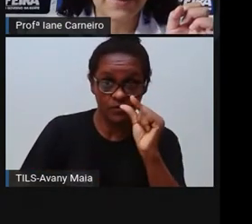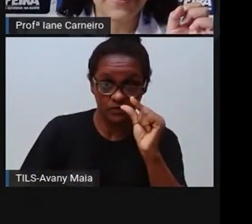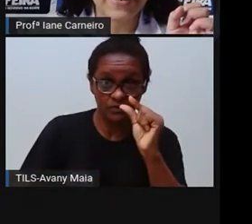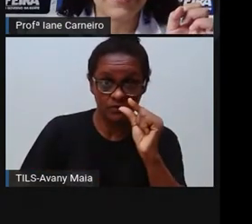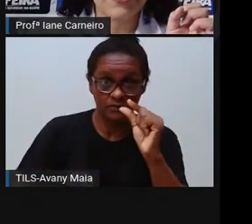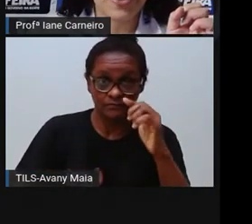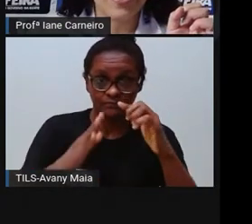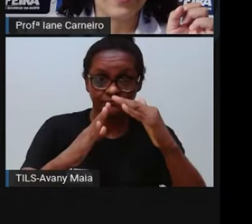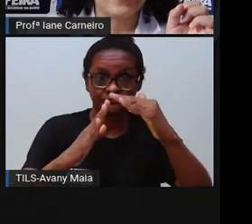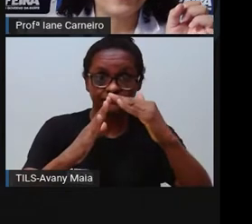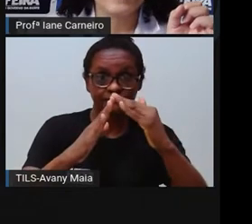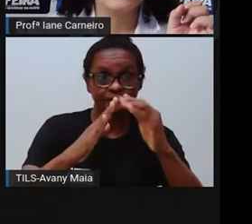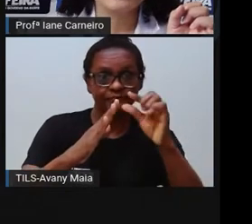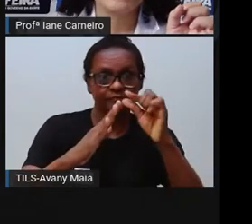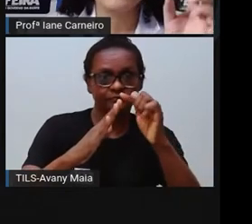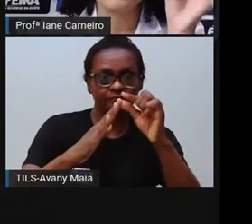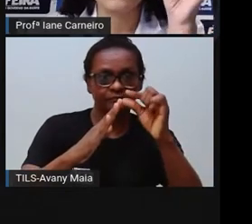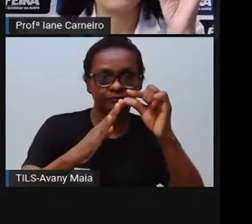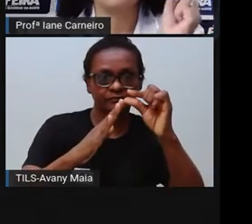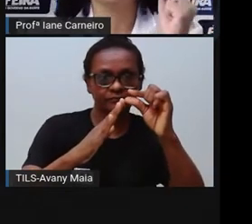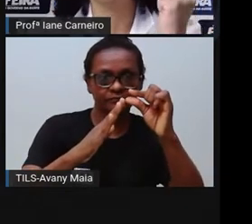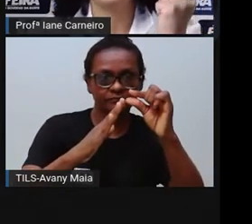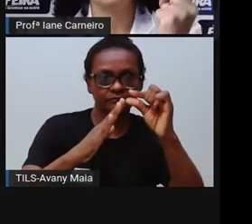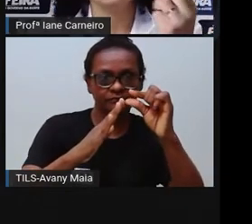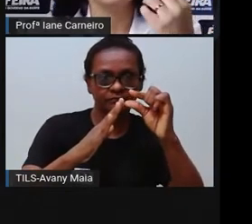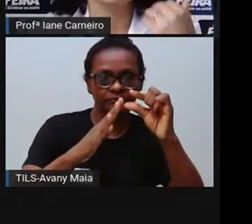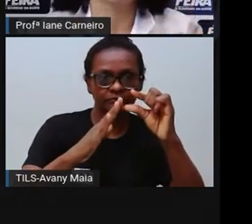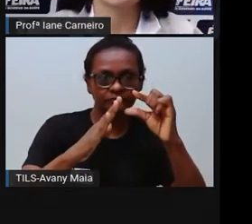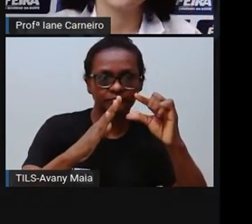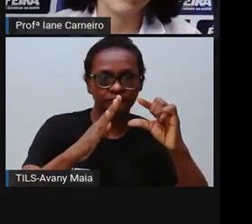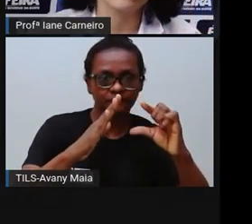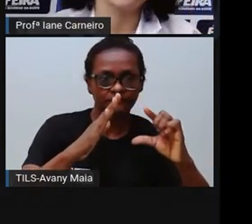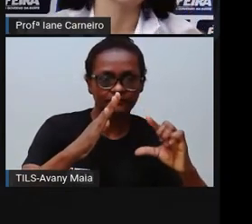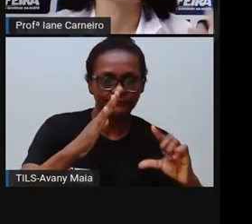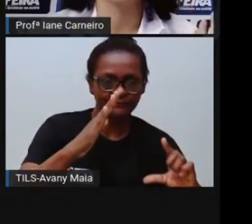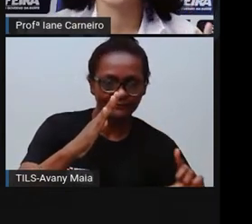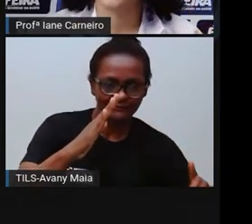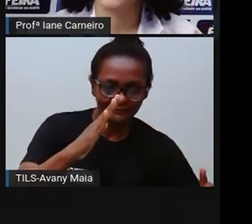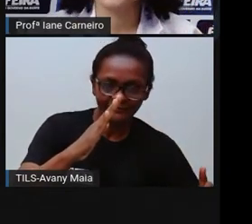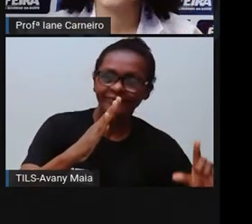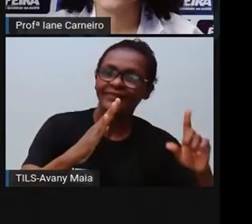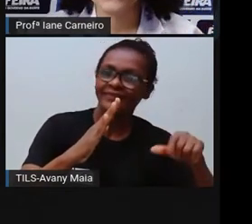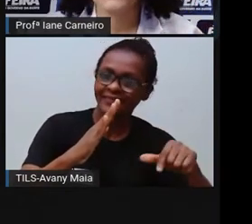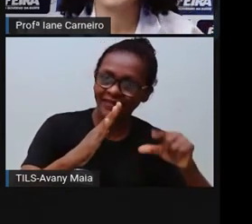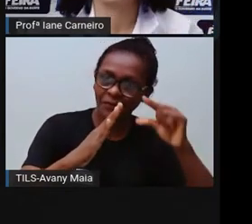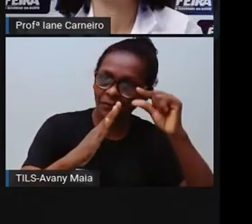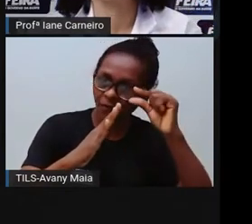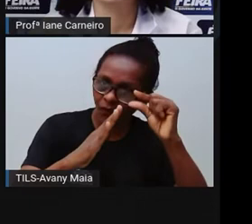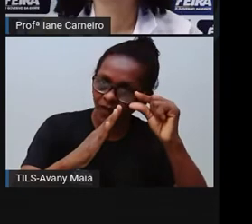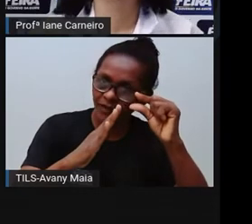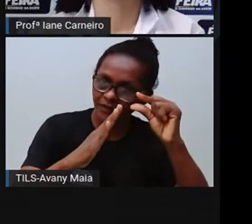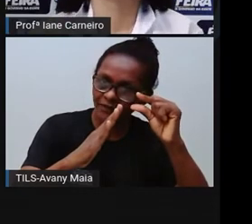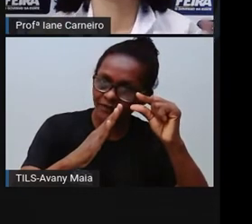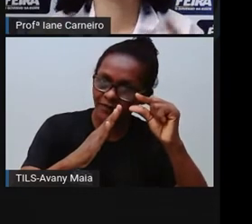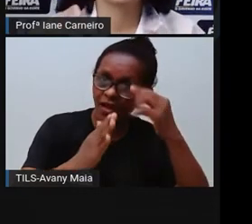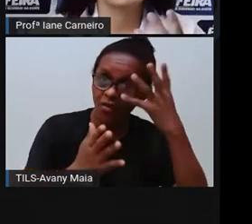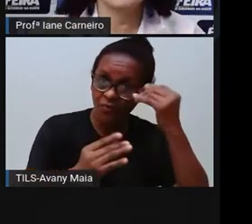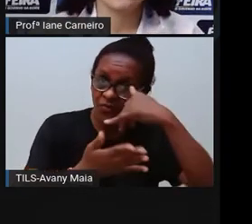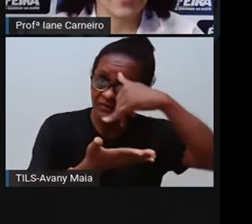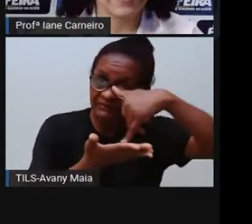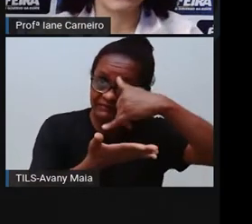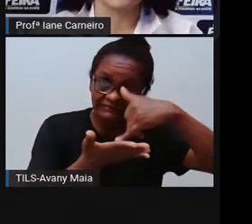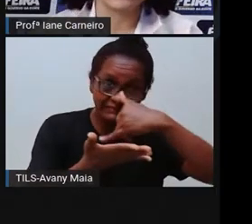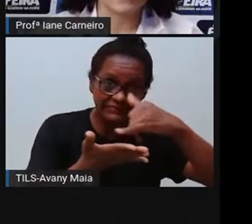está aqui na pirâmide, ó, quer dizer que você tem que comer menos que os outros alimentos. A gente não pode ficar comendo muita gordura, porque senão nosso